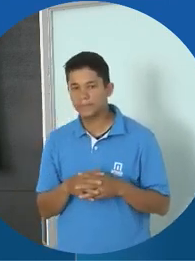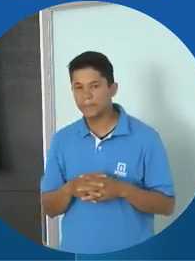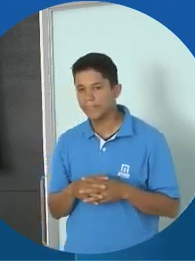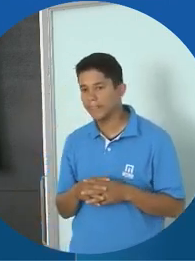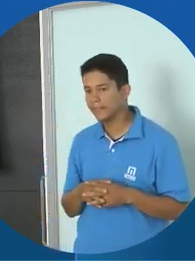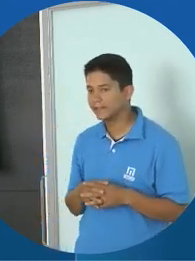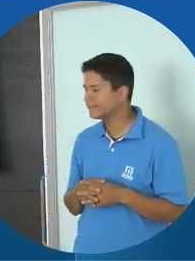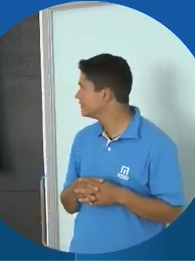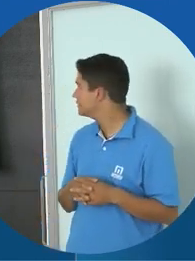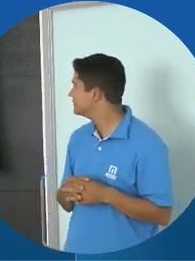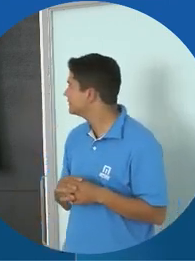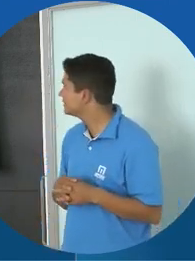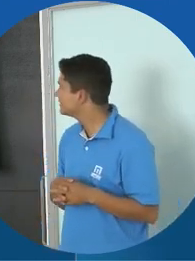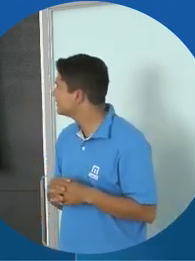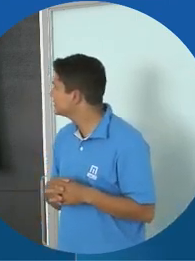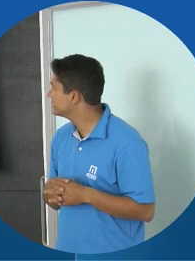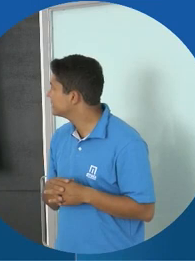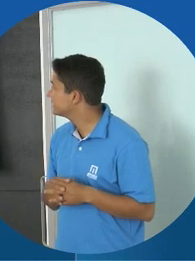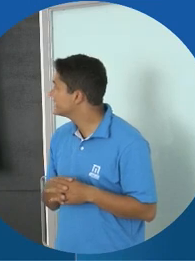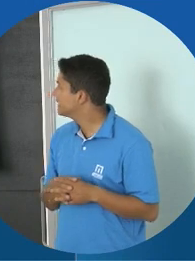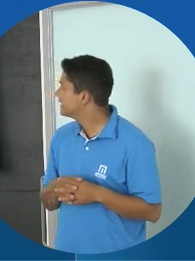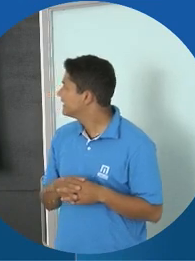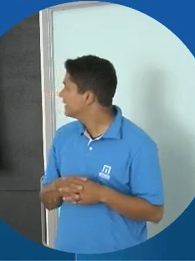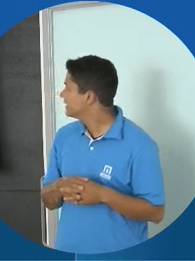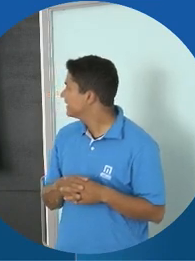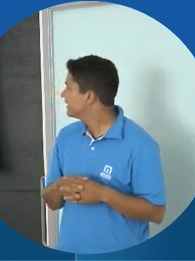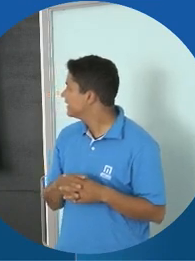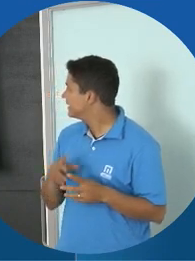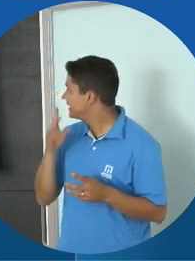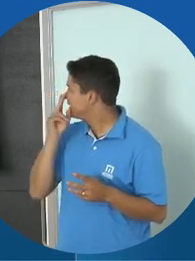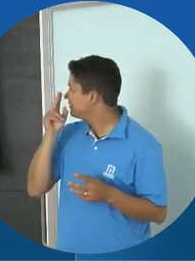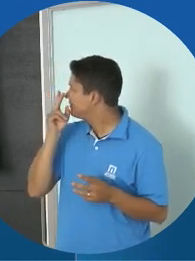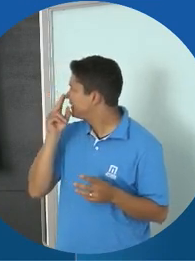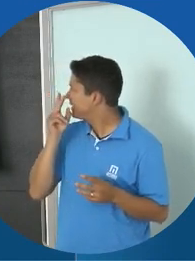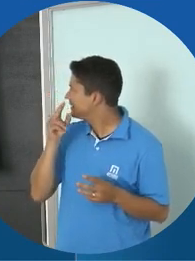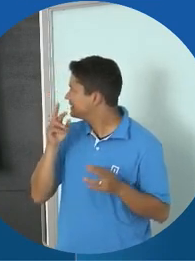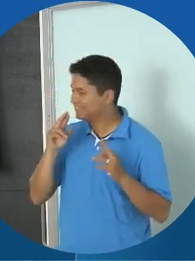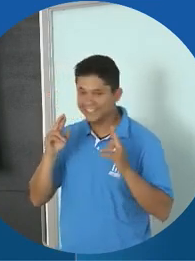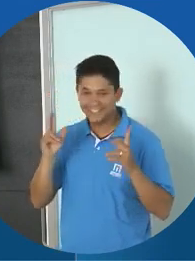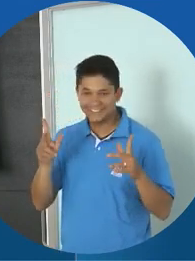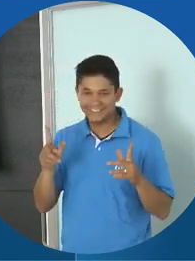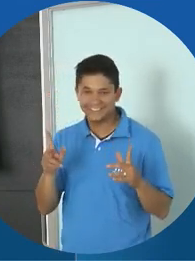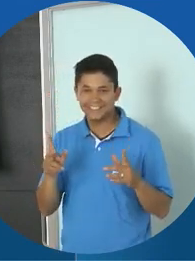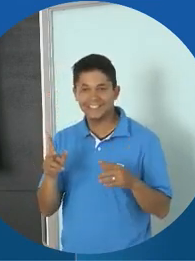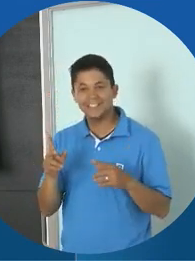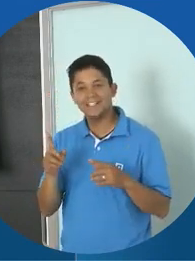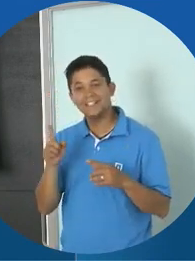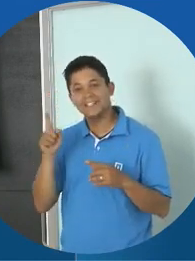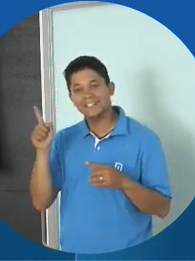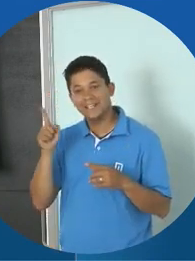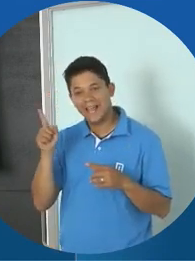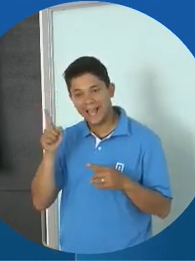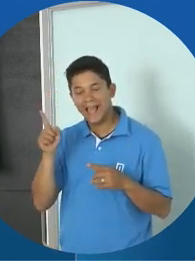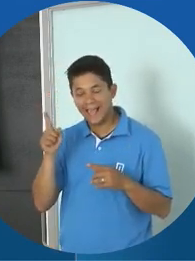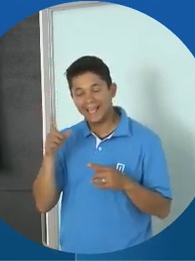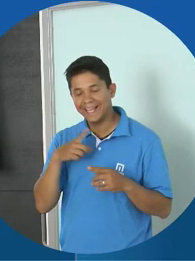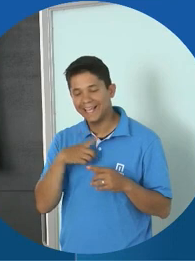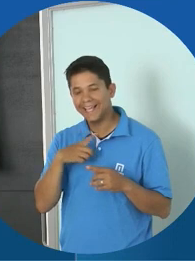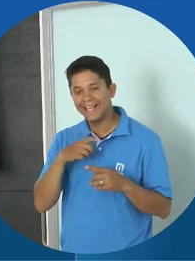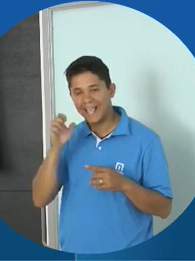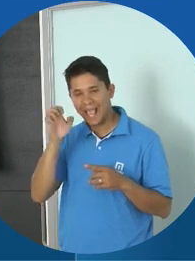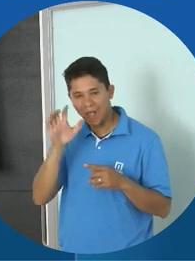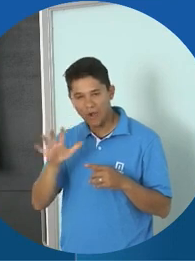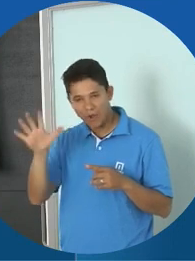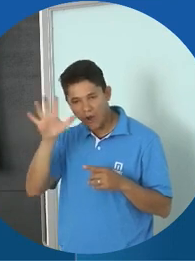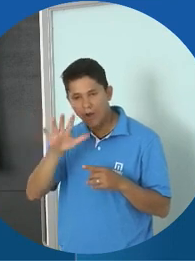rápidos. Então, na Europa e na América, essa tecnologia, se vocês procurarem reforço